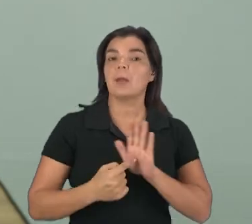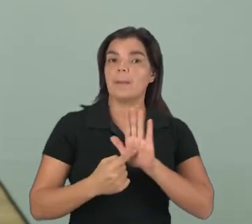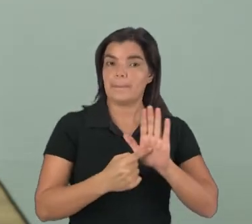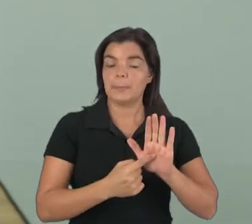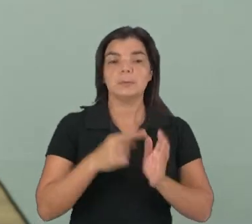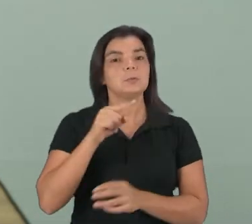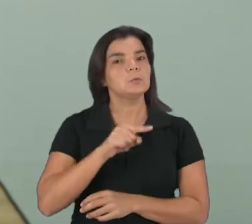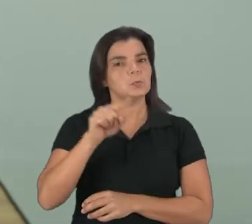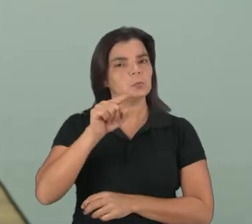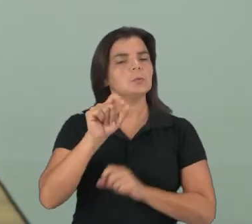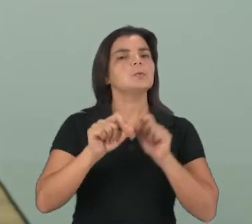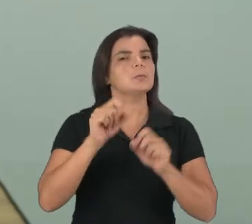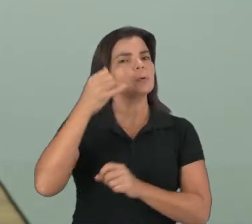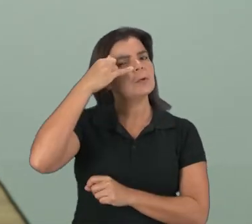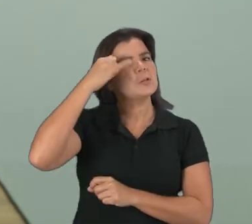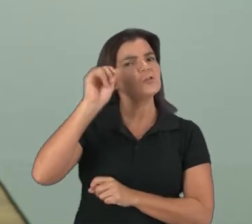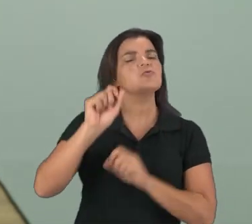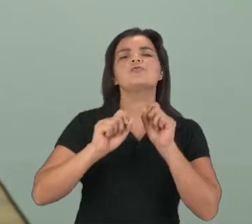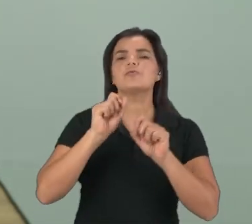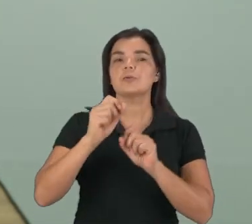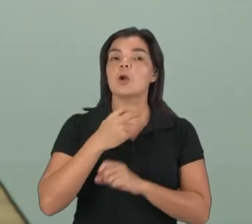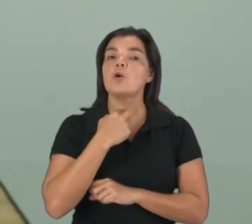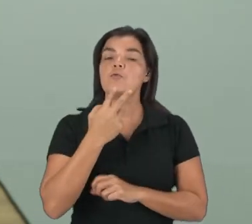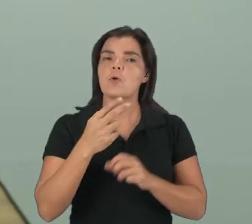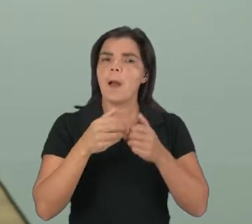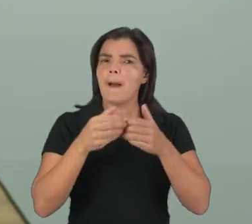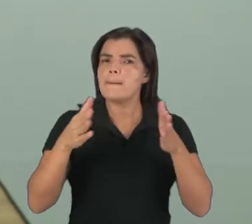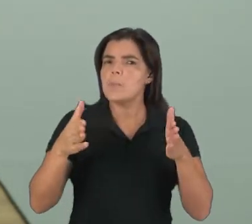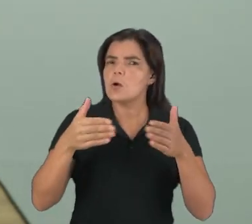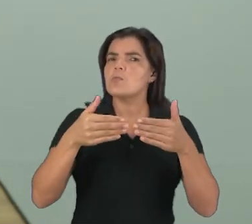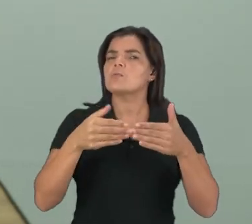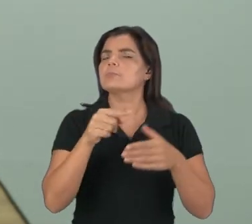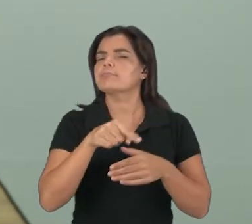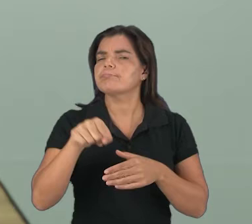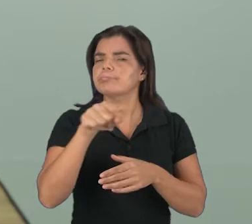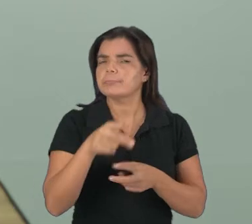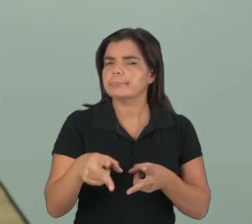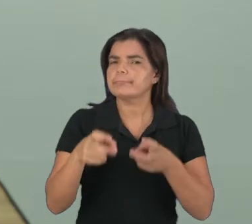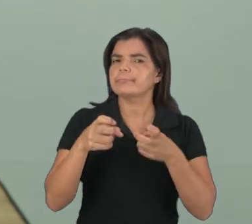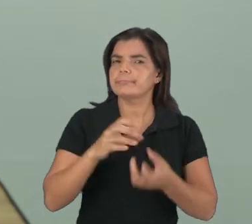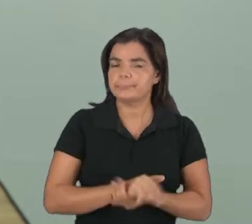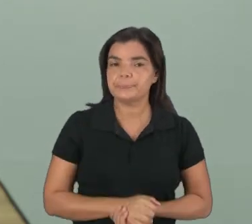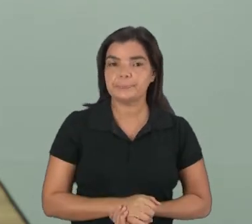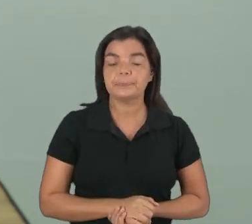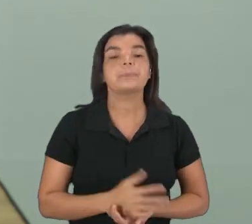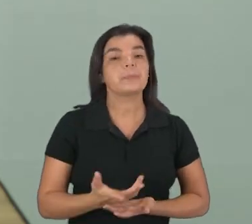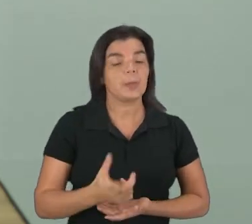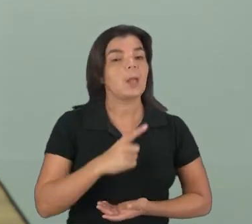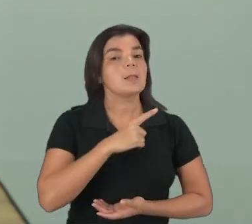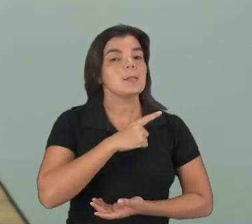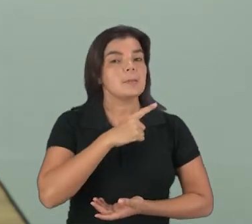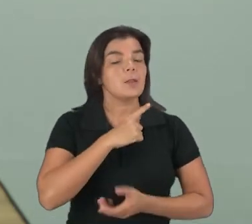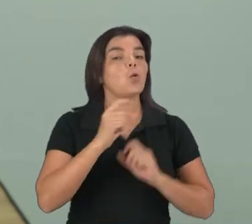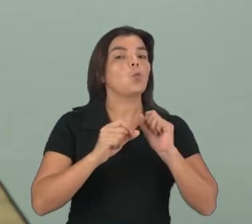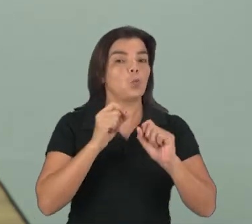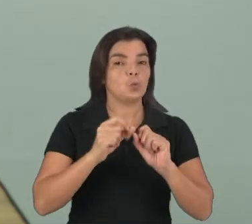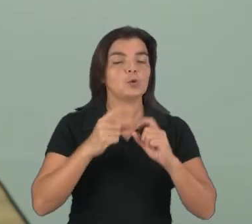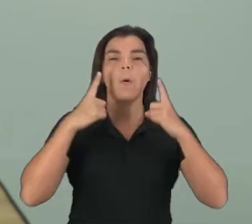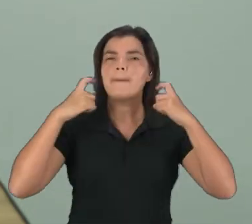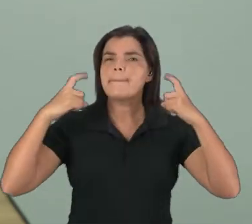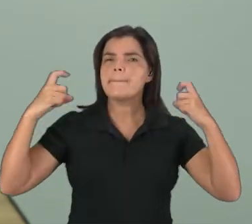do sinal, ela nos dá uma ideia de som aberto ou fechado. O que vocês perceberam? Muito bem, nós temos aqui um